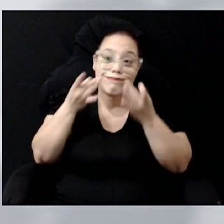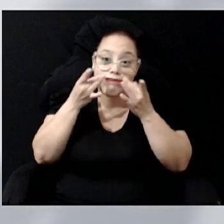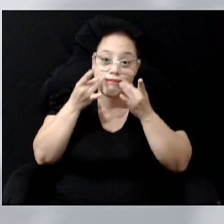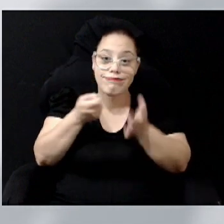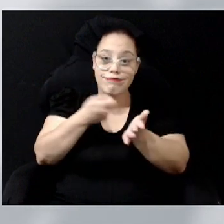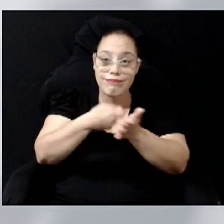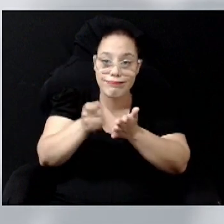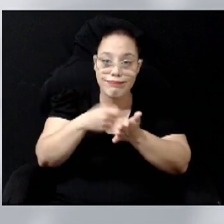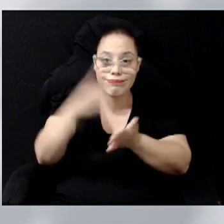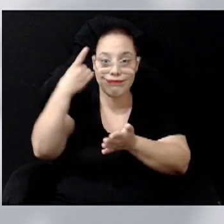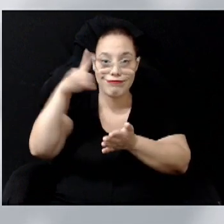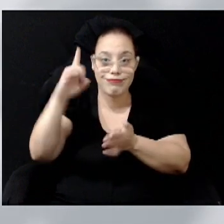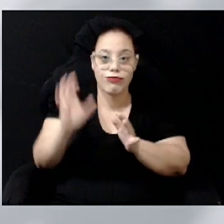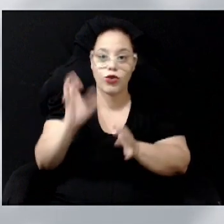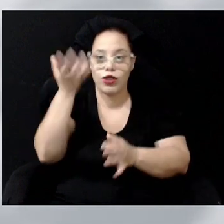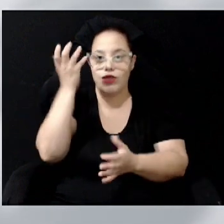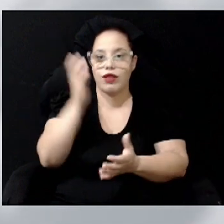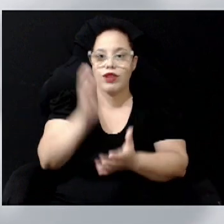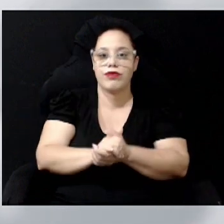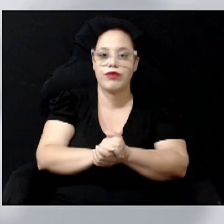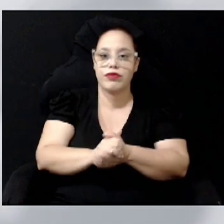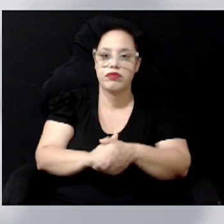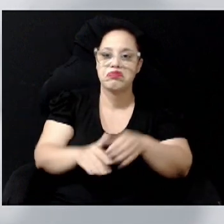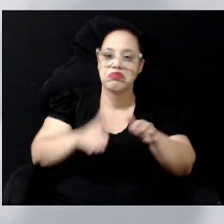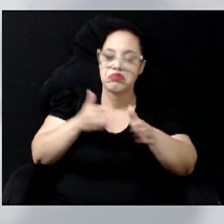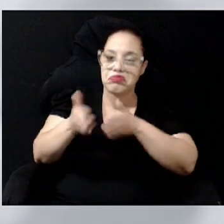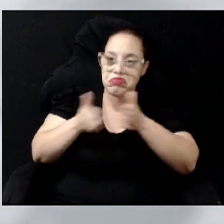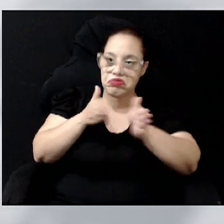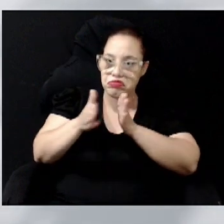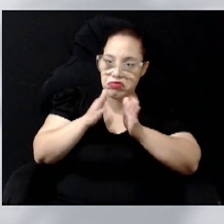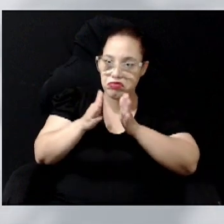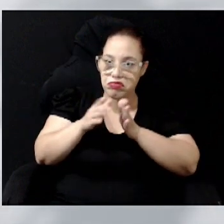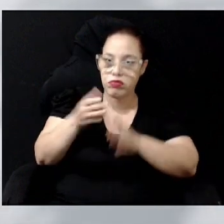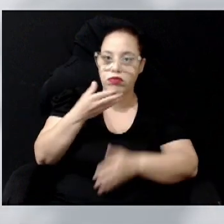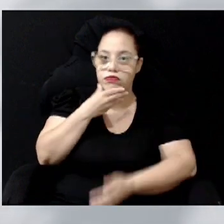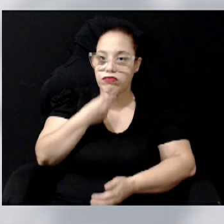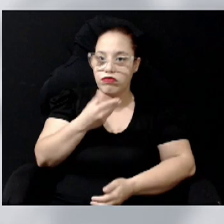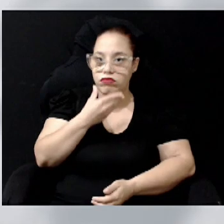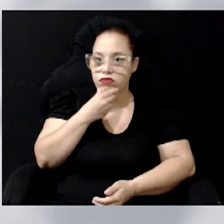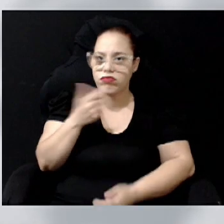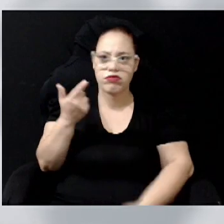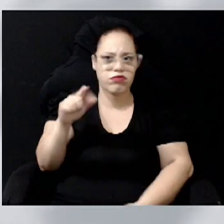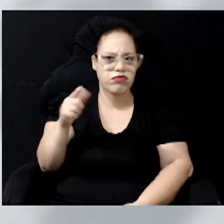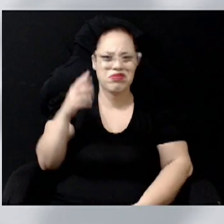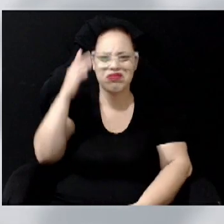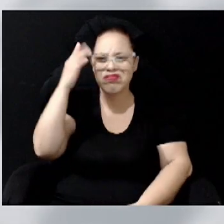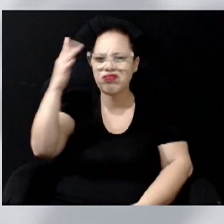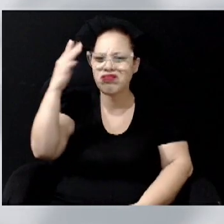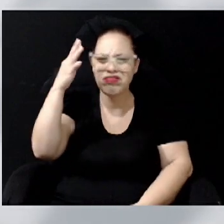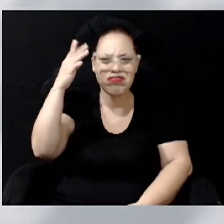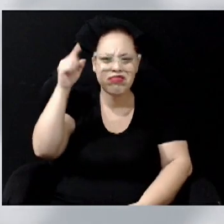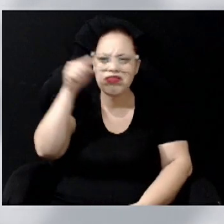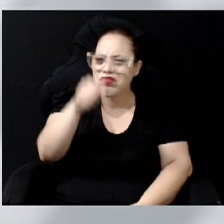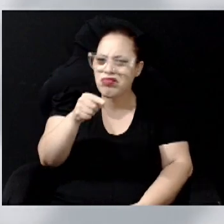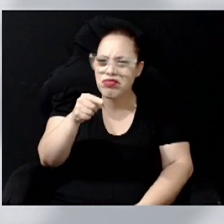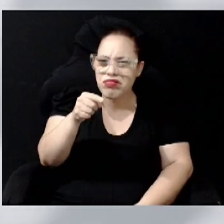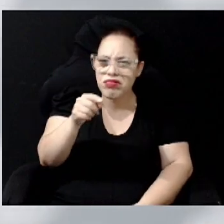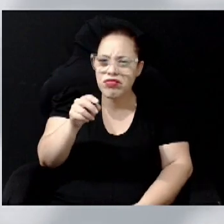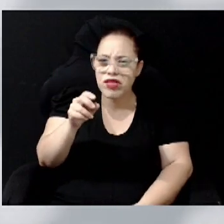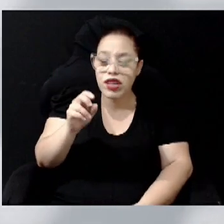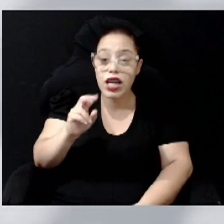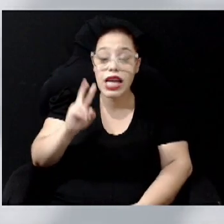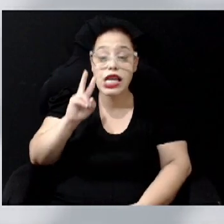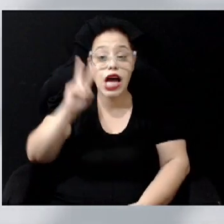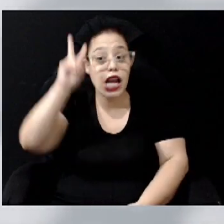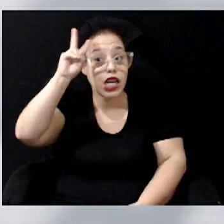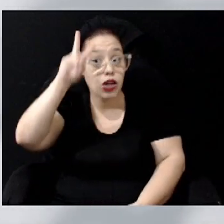dos acontecimentos. Nesse primeiro momento, os homens ainda não tinham uma noção clara daquilo que viria a ser a história,